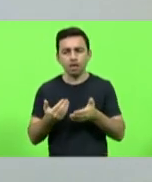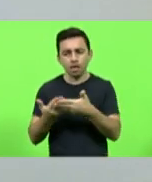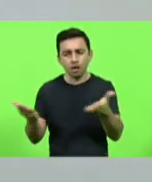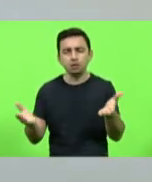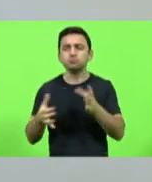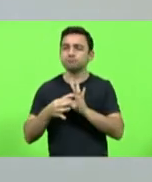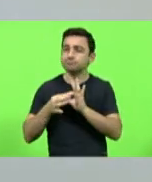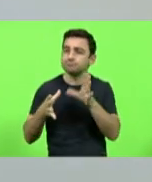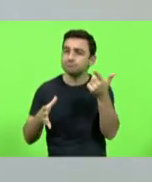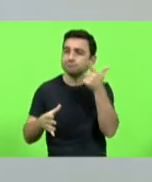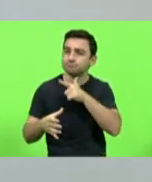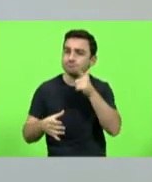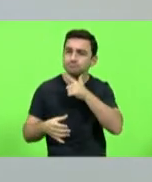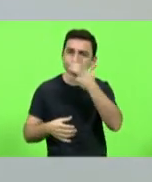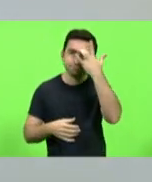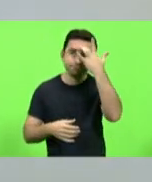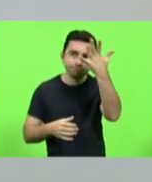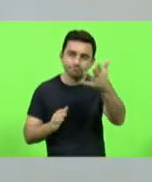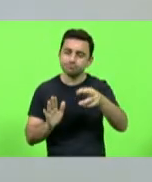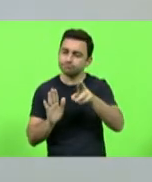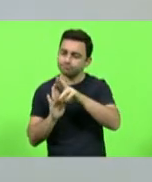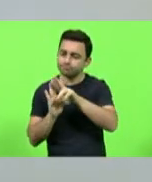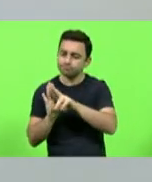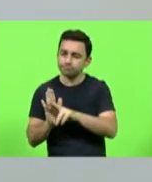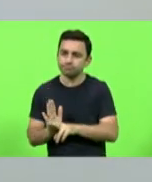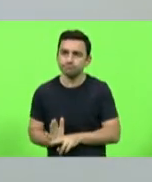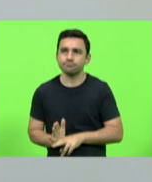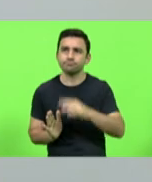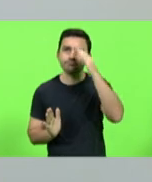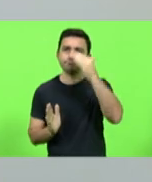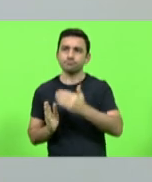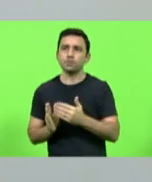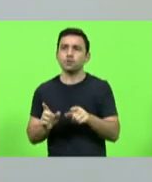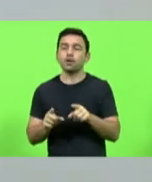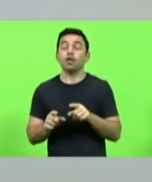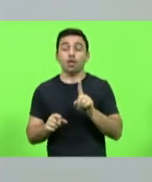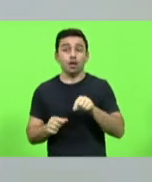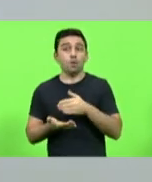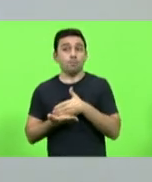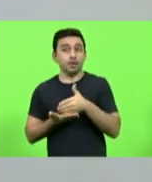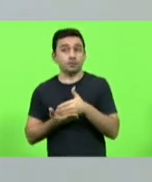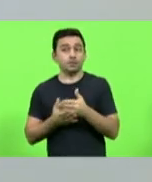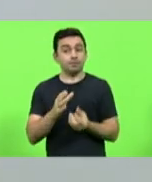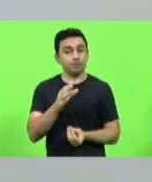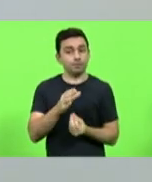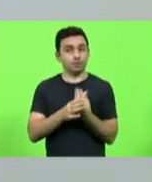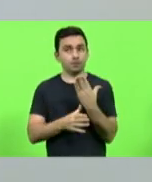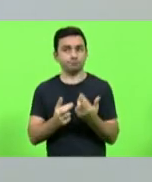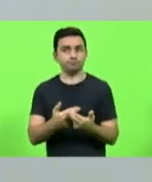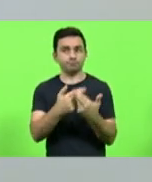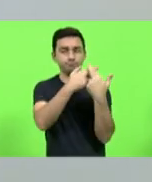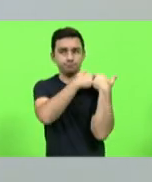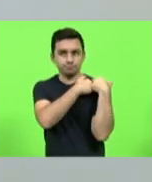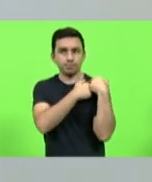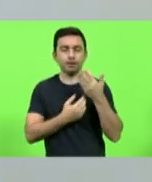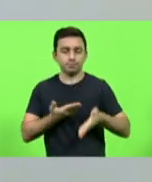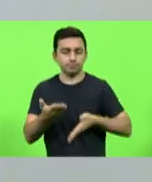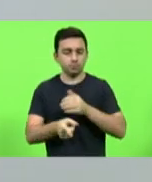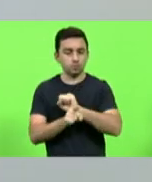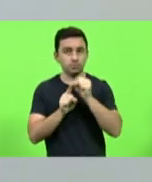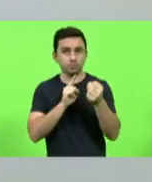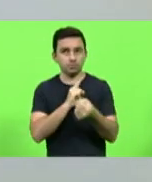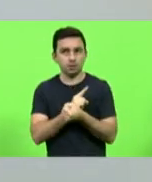para a regulamentação, que passa pela criação de cargos para assistentes sociais